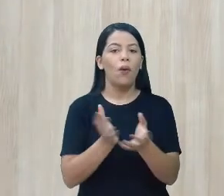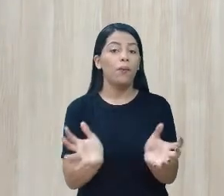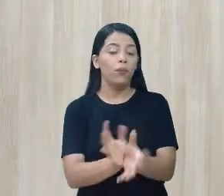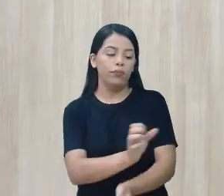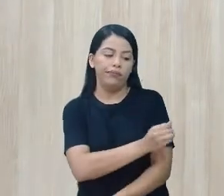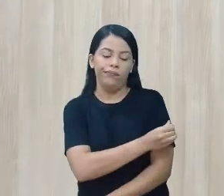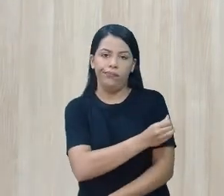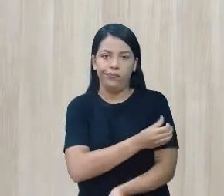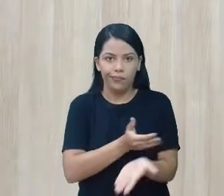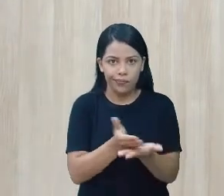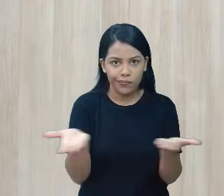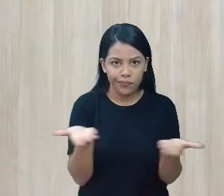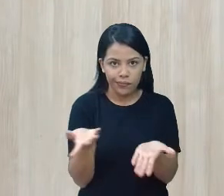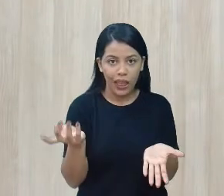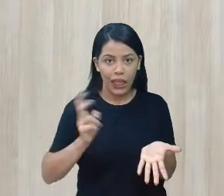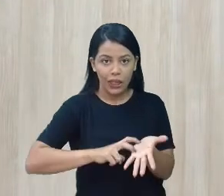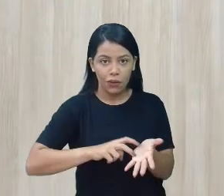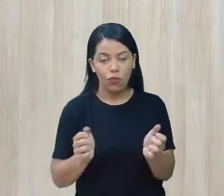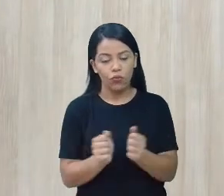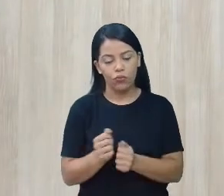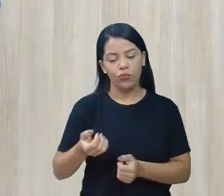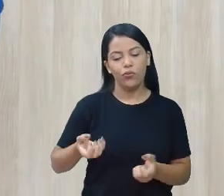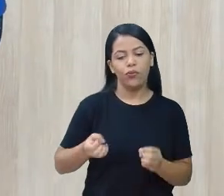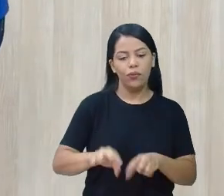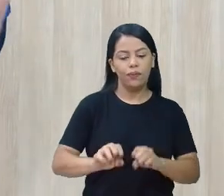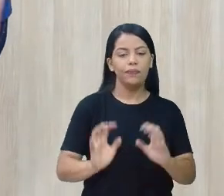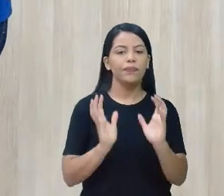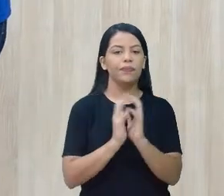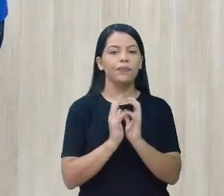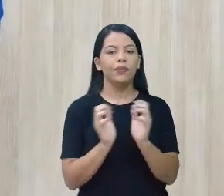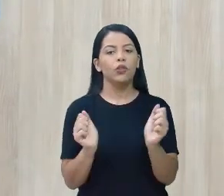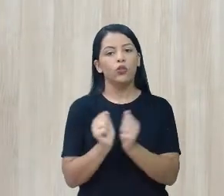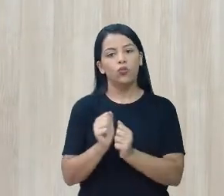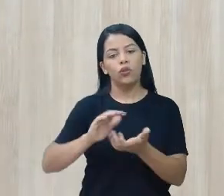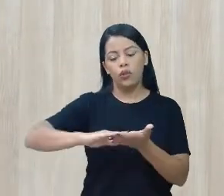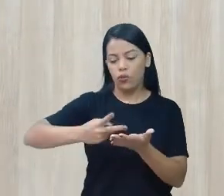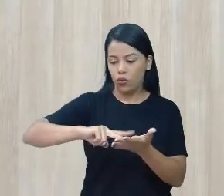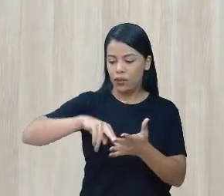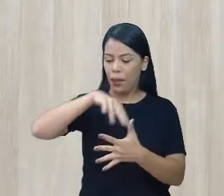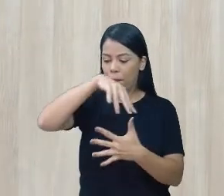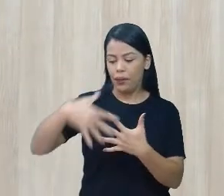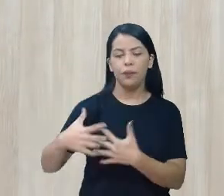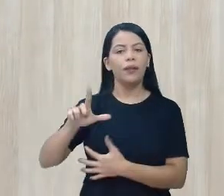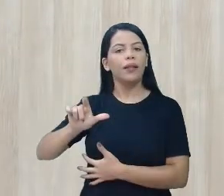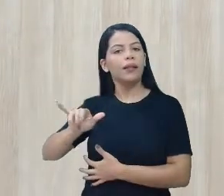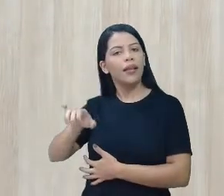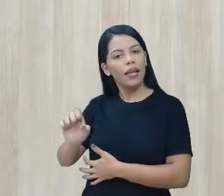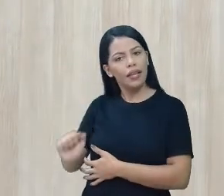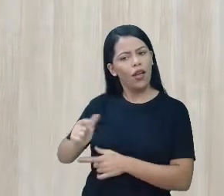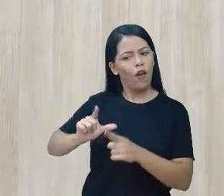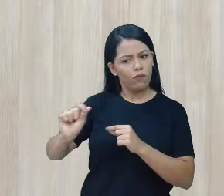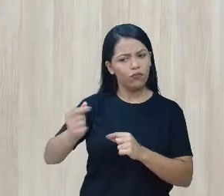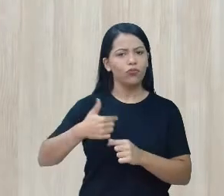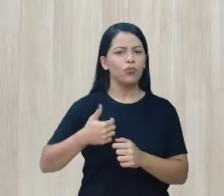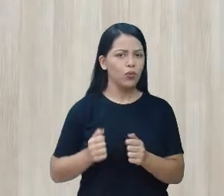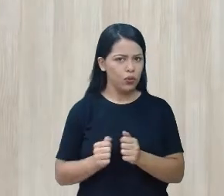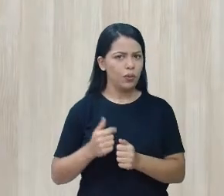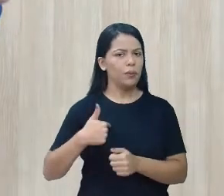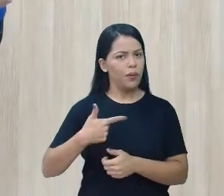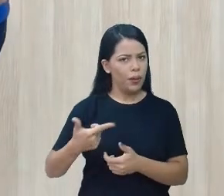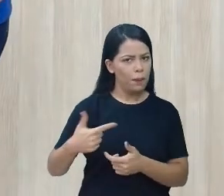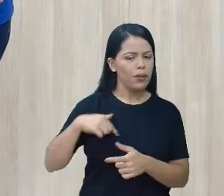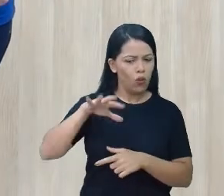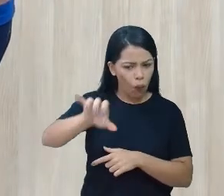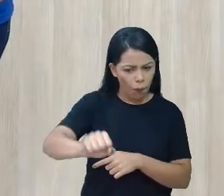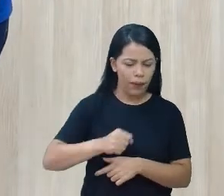né? Começando essa manhã aqui no Educa Recife, na companhia de Laisa, que já está ali me ajudando. Estava fugindo de mim por esses dias, mas eu estou trazendo